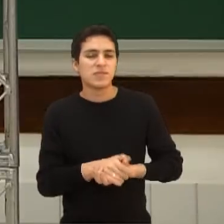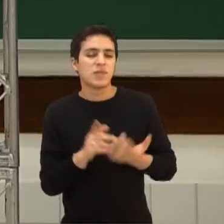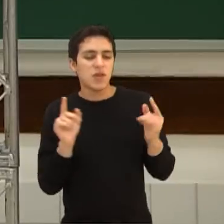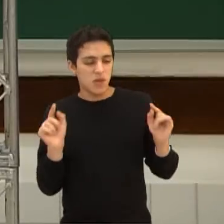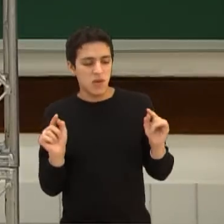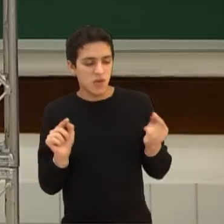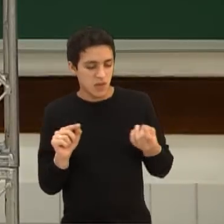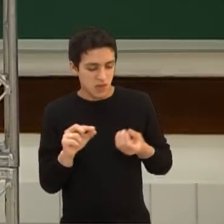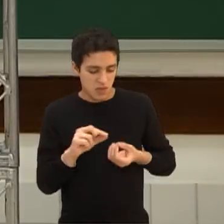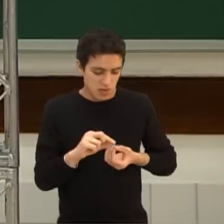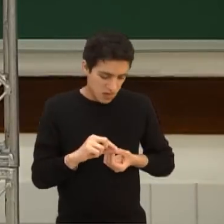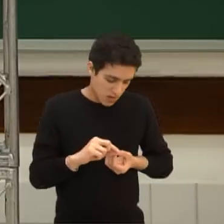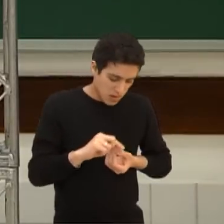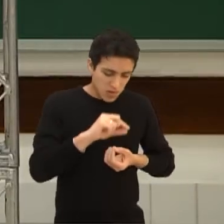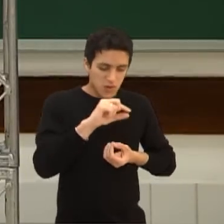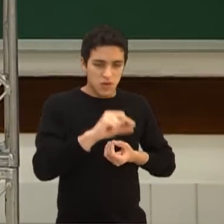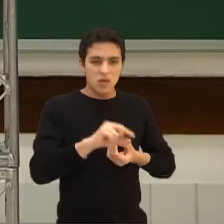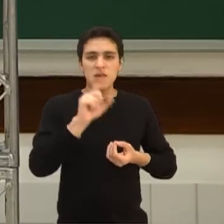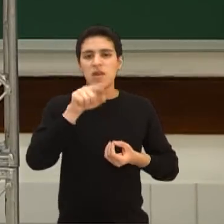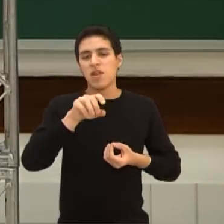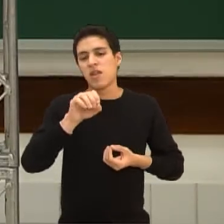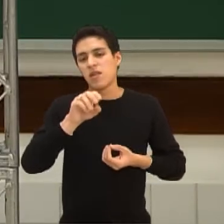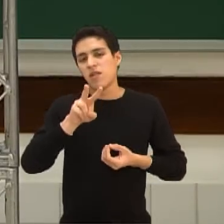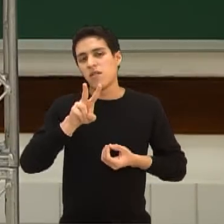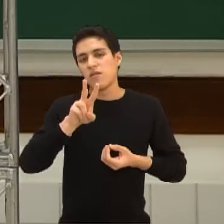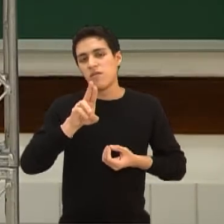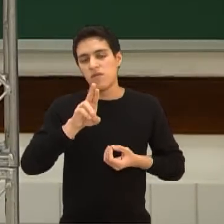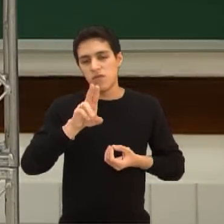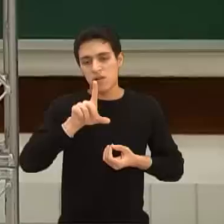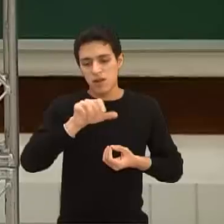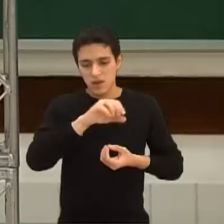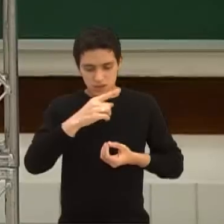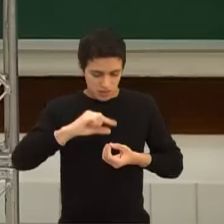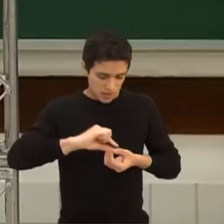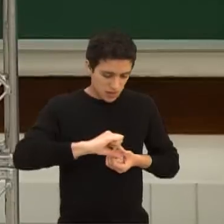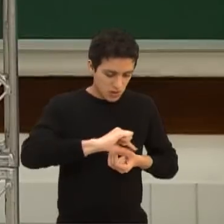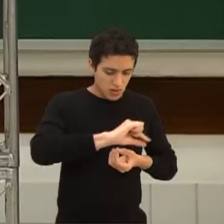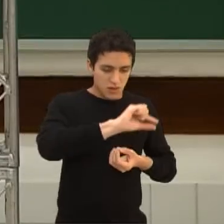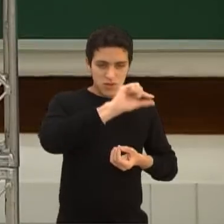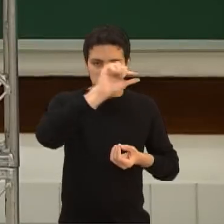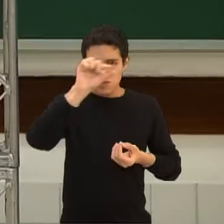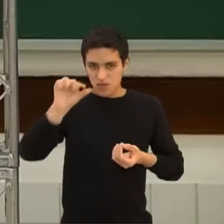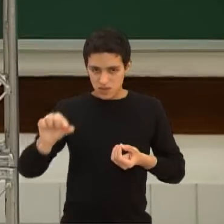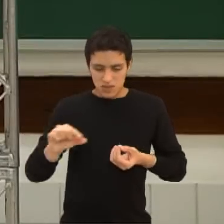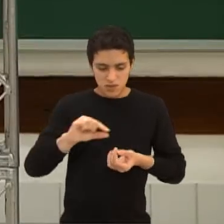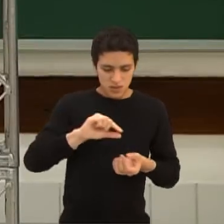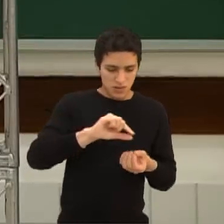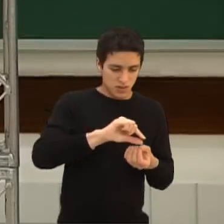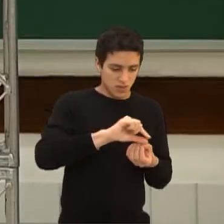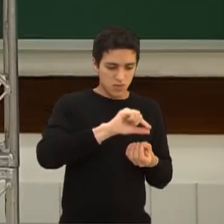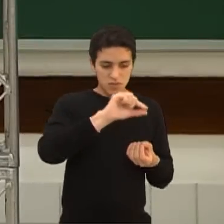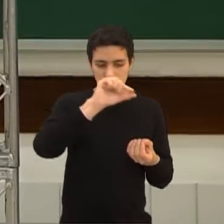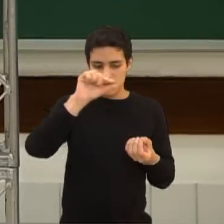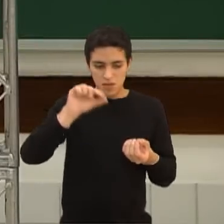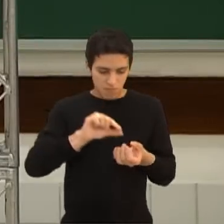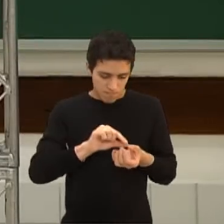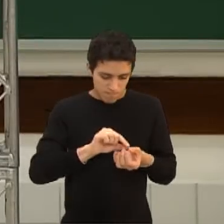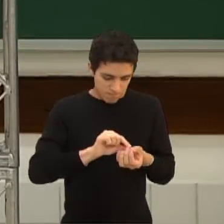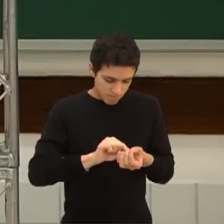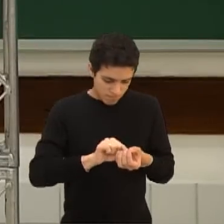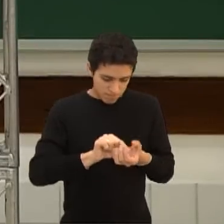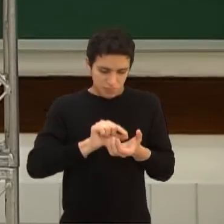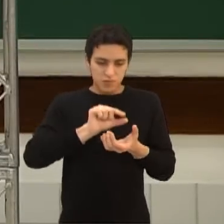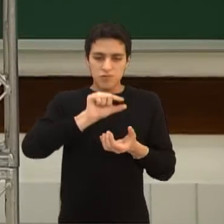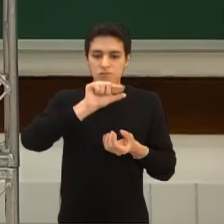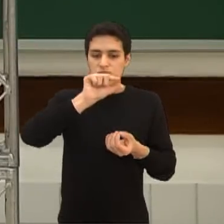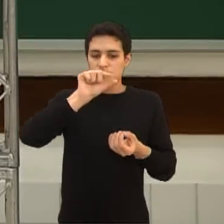do ovário, processo que a gente chama de ovulação, ele segue pela tuba uterina. E aí, lá na tuba, né,